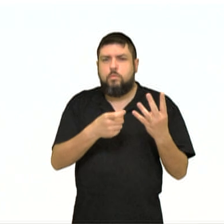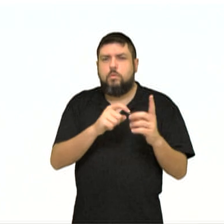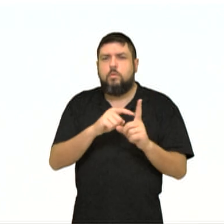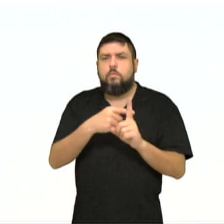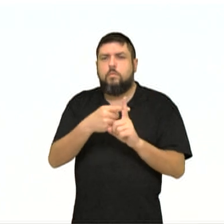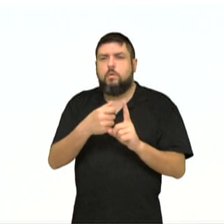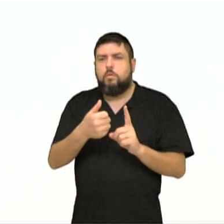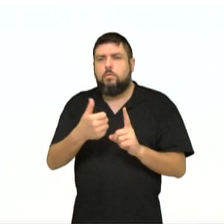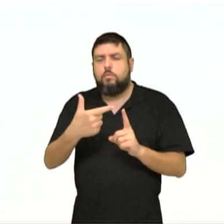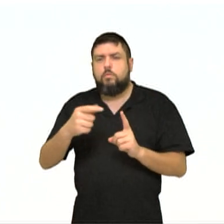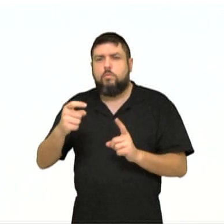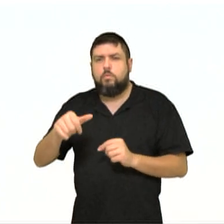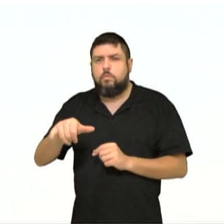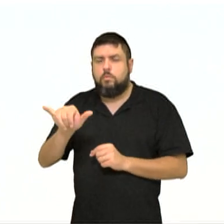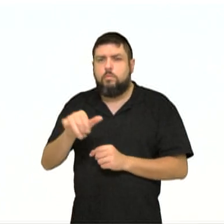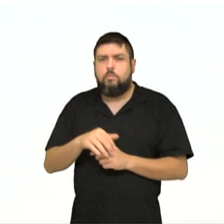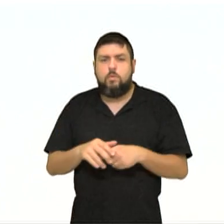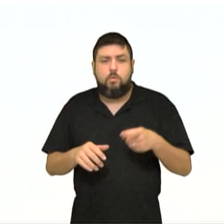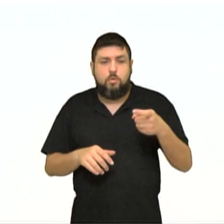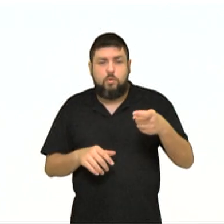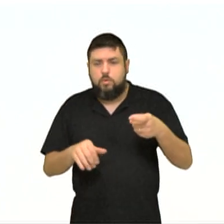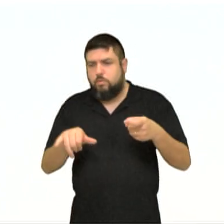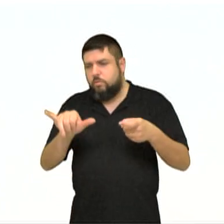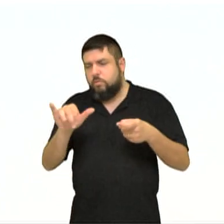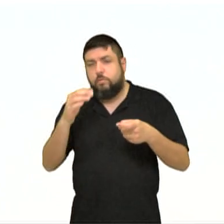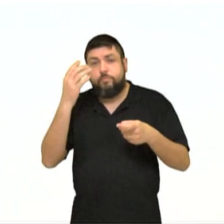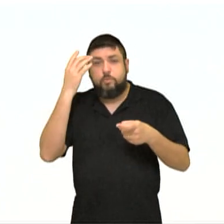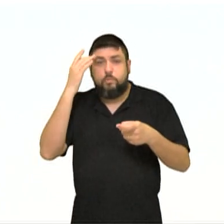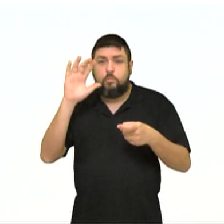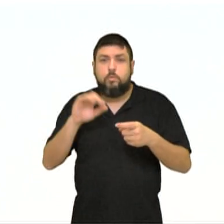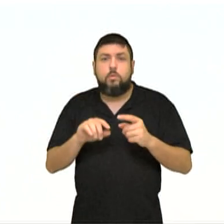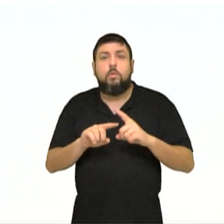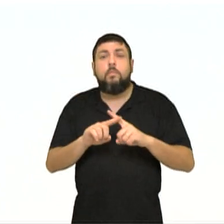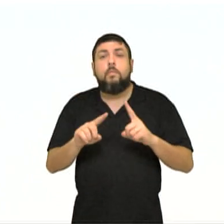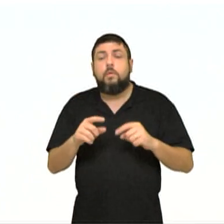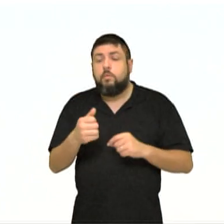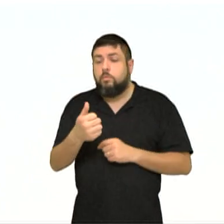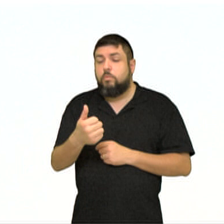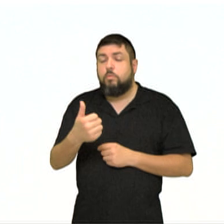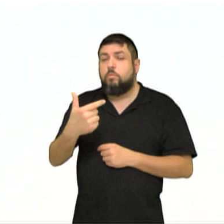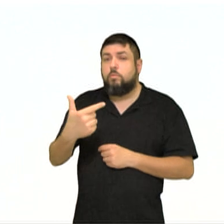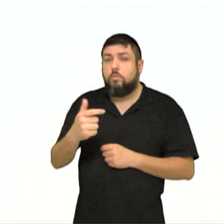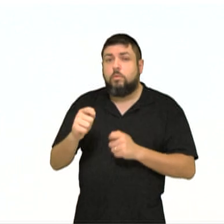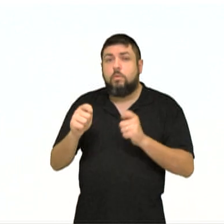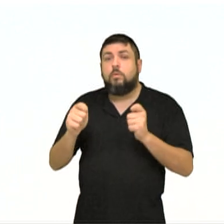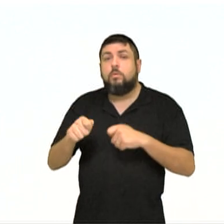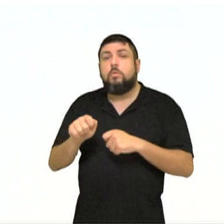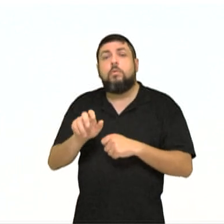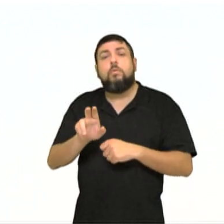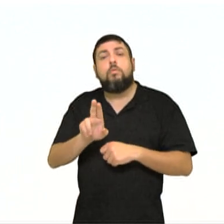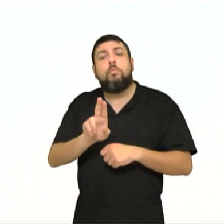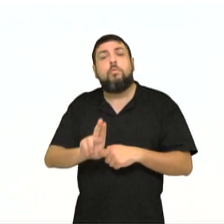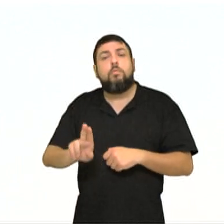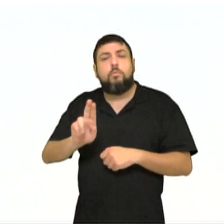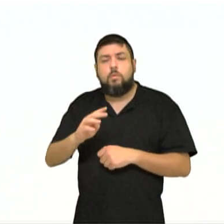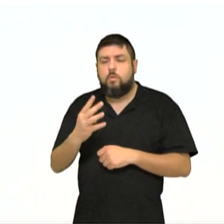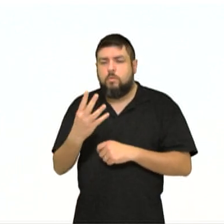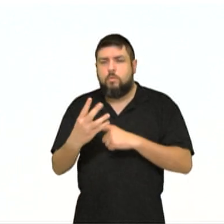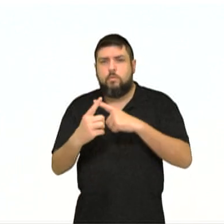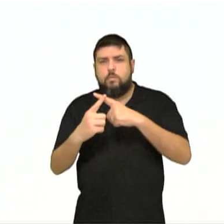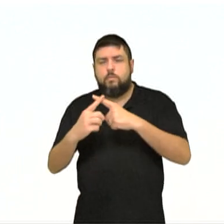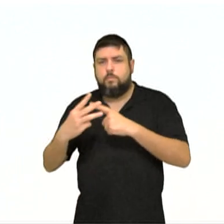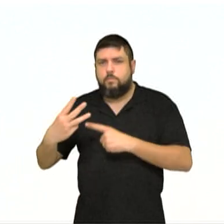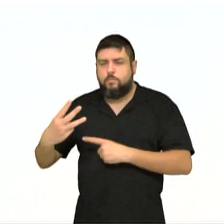No x, no y não consigo fazer nada. Agora, o 12 eu posso reescrever usando 4 vezes 3. Aí